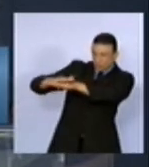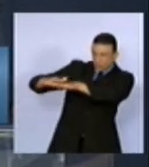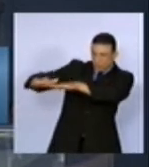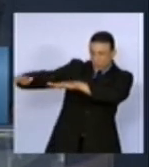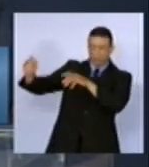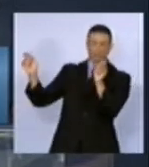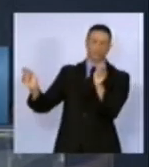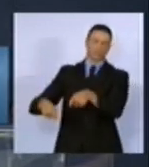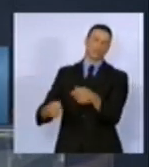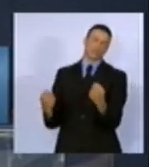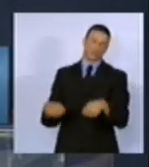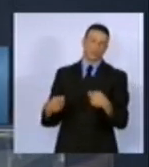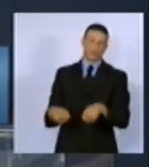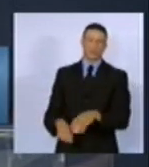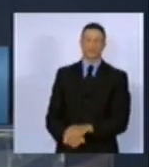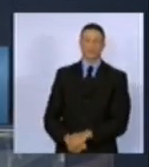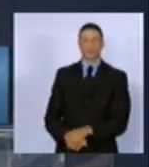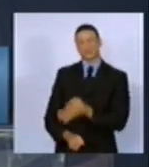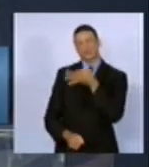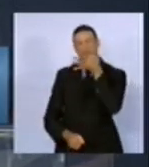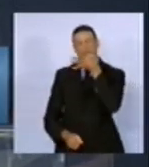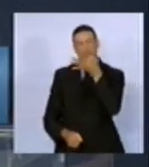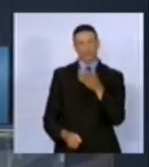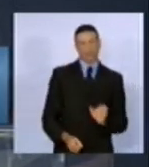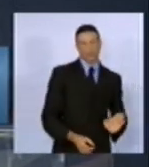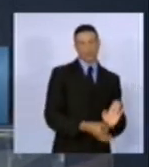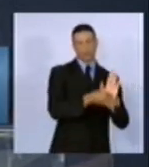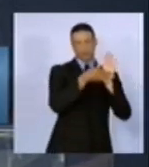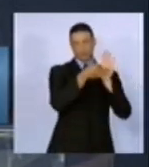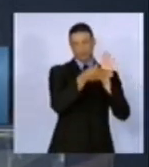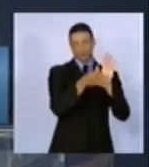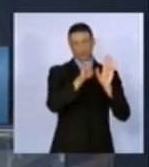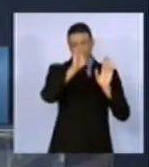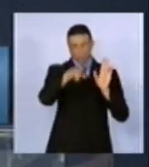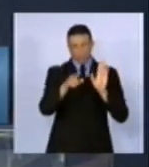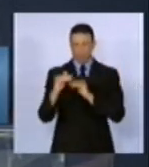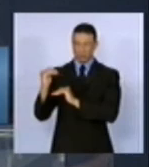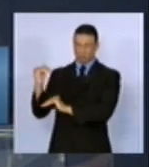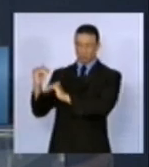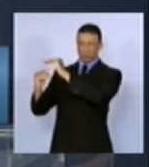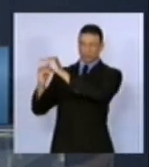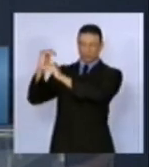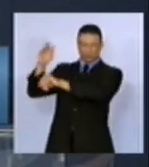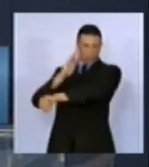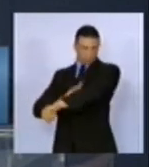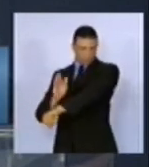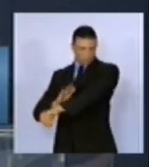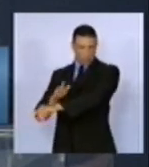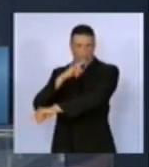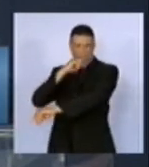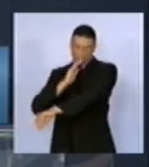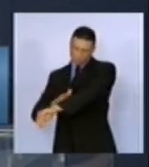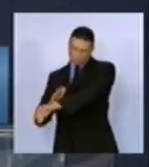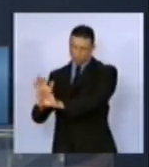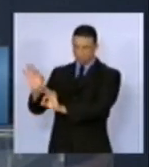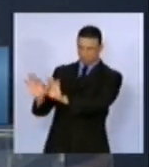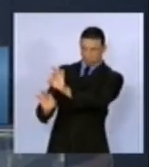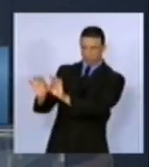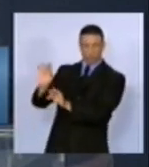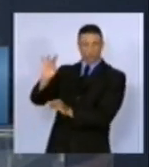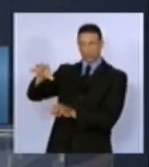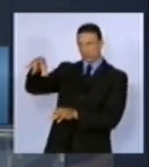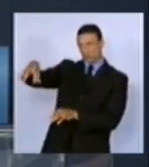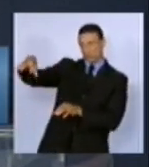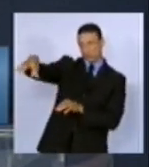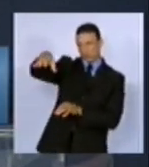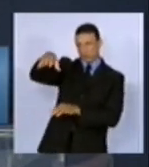acidentadas E aí é uma sugestão seria a implementação gradual do corte de cana crua apenas em áreas